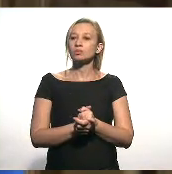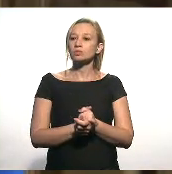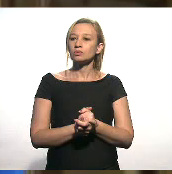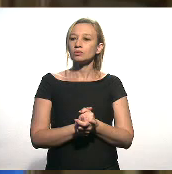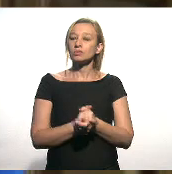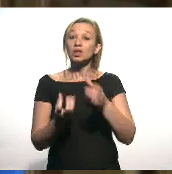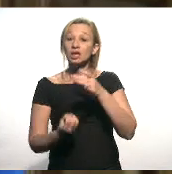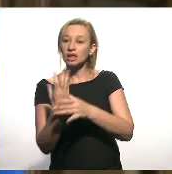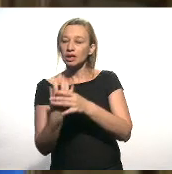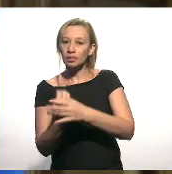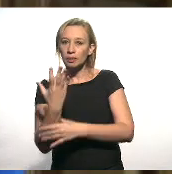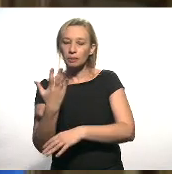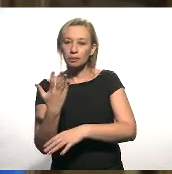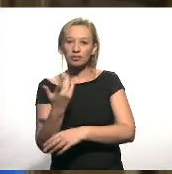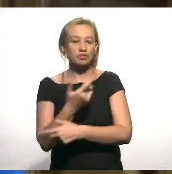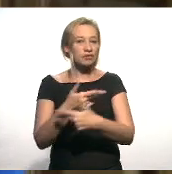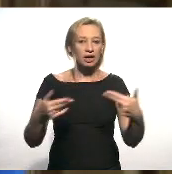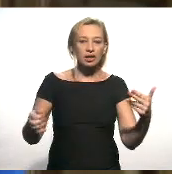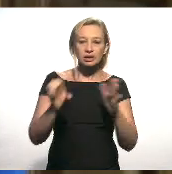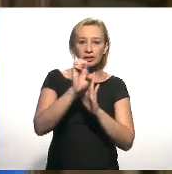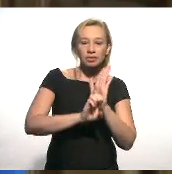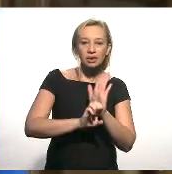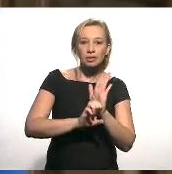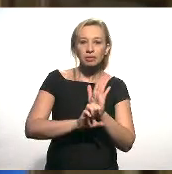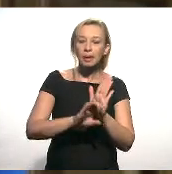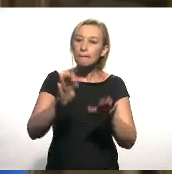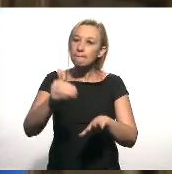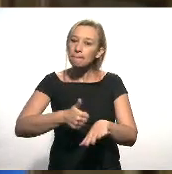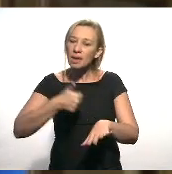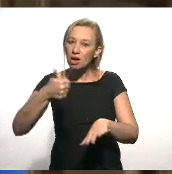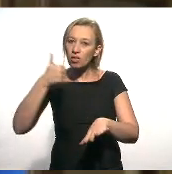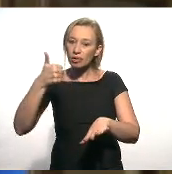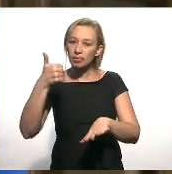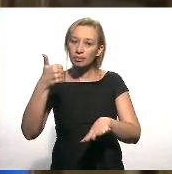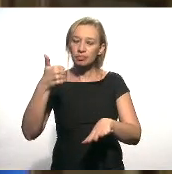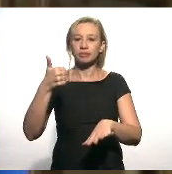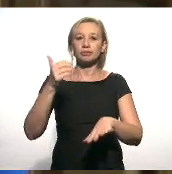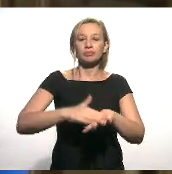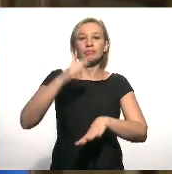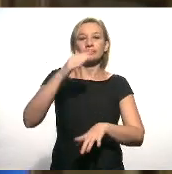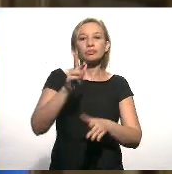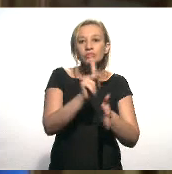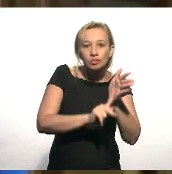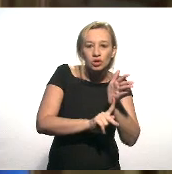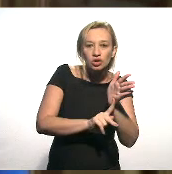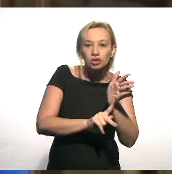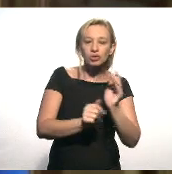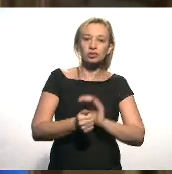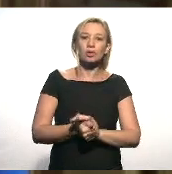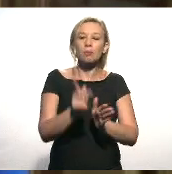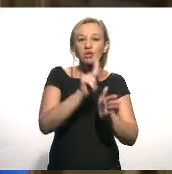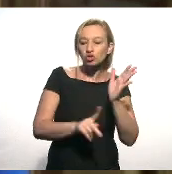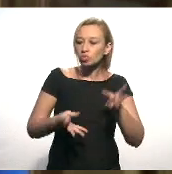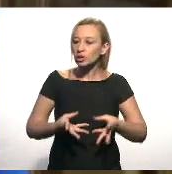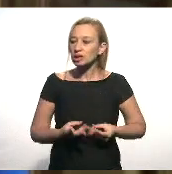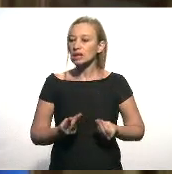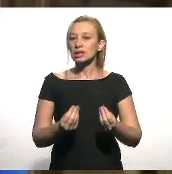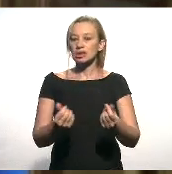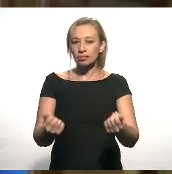de emendas possíveis para melhorar o projeto. É um projeto que vem da nossa sensibilidade